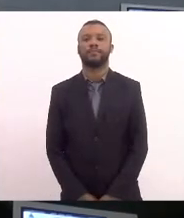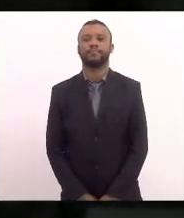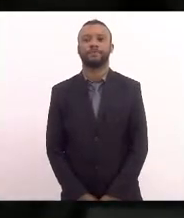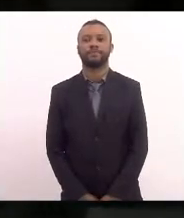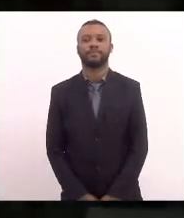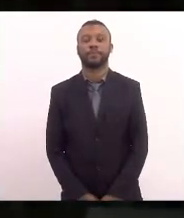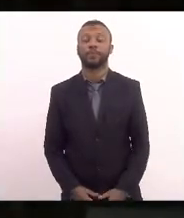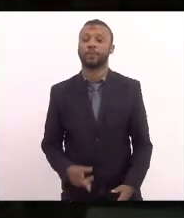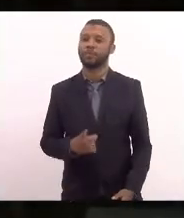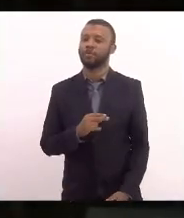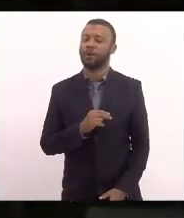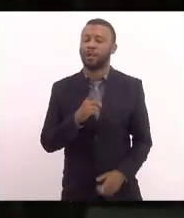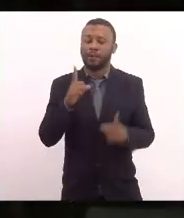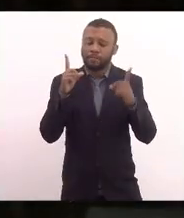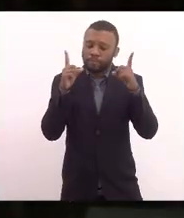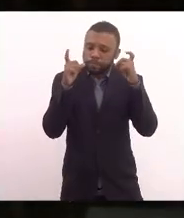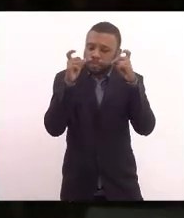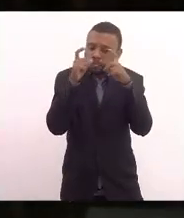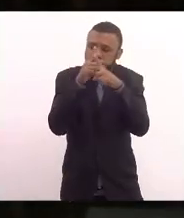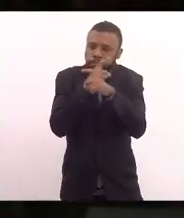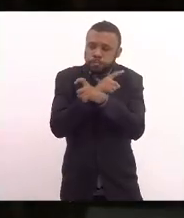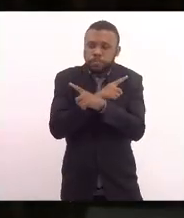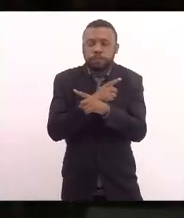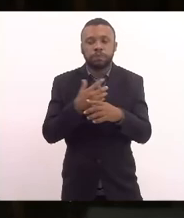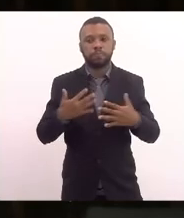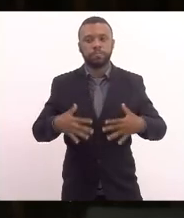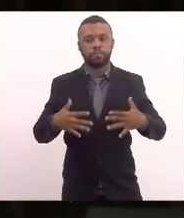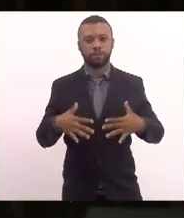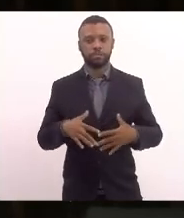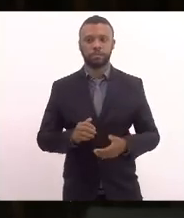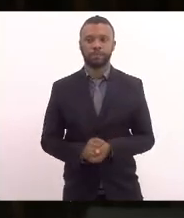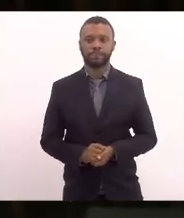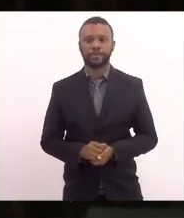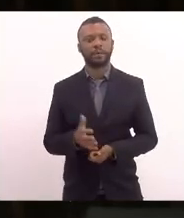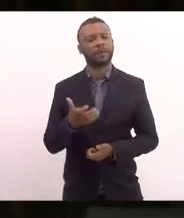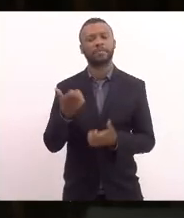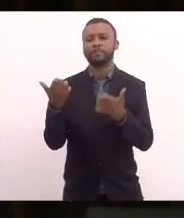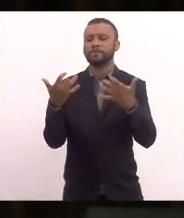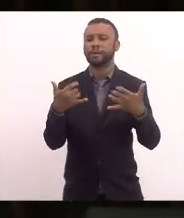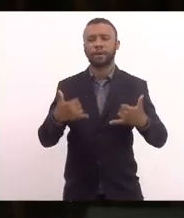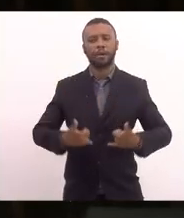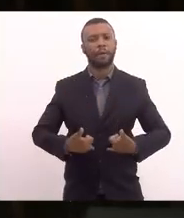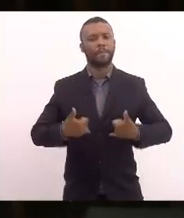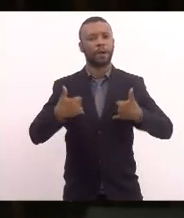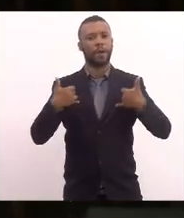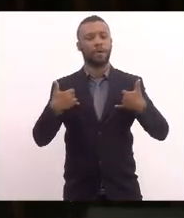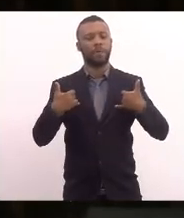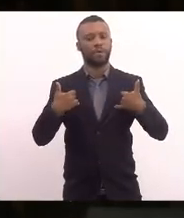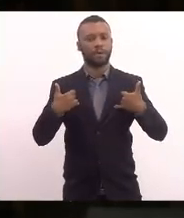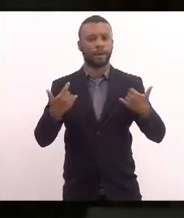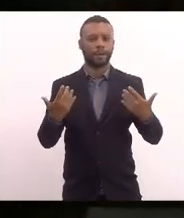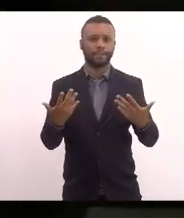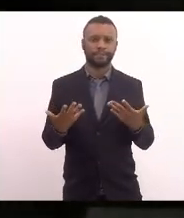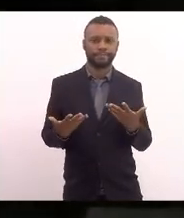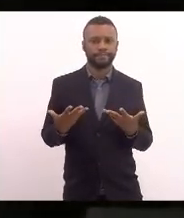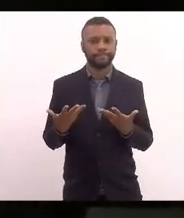Muito difícil. Queria dizer que é uma honra